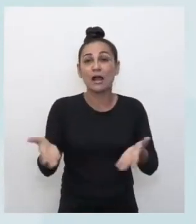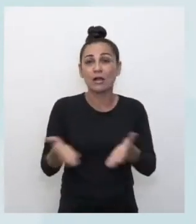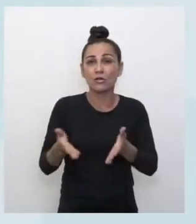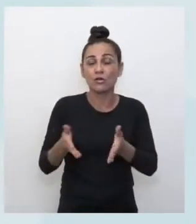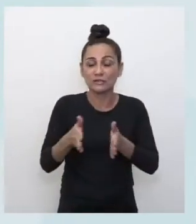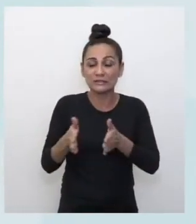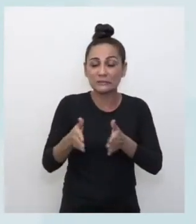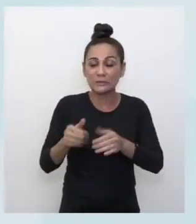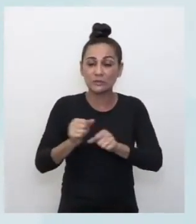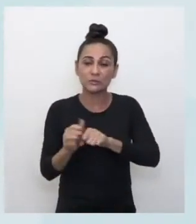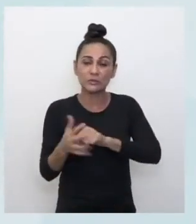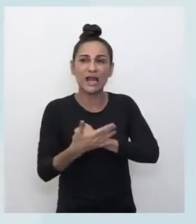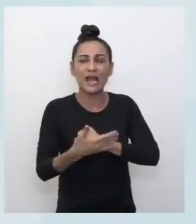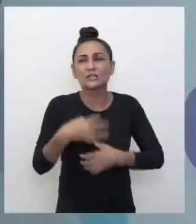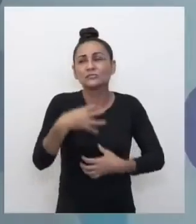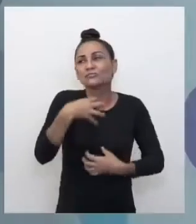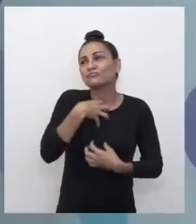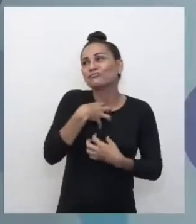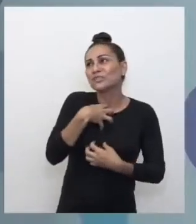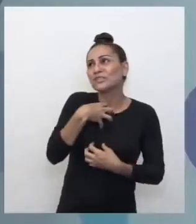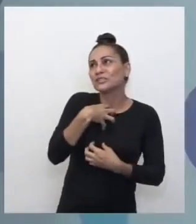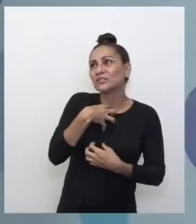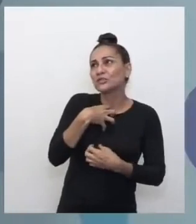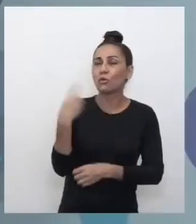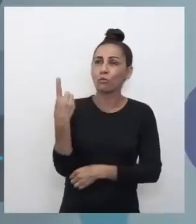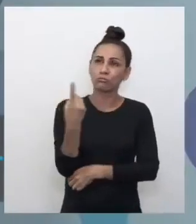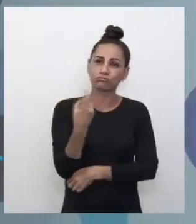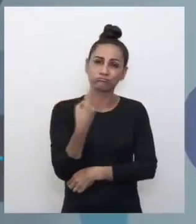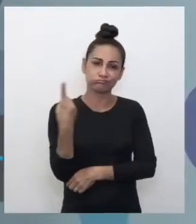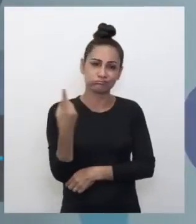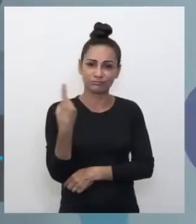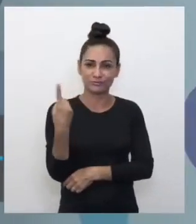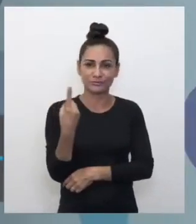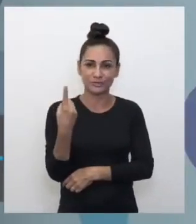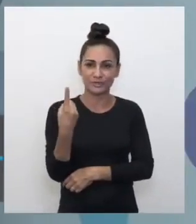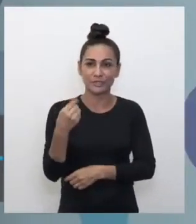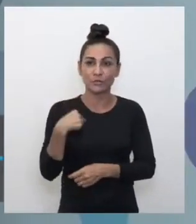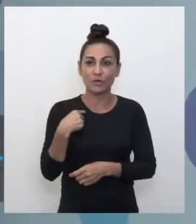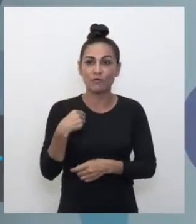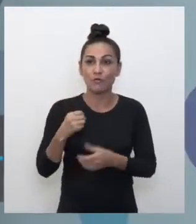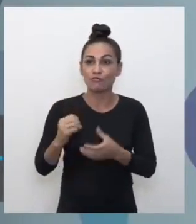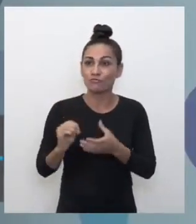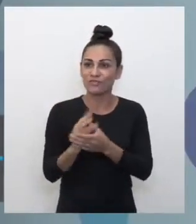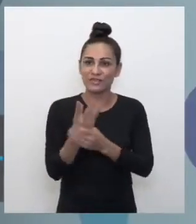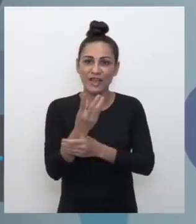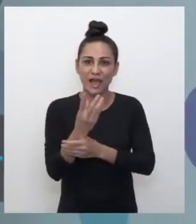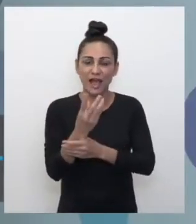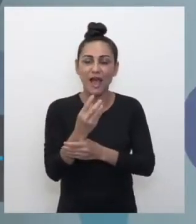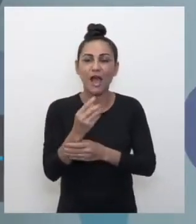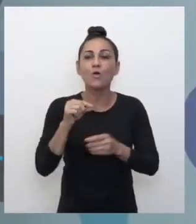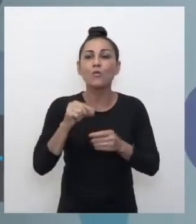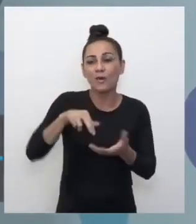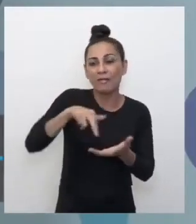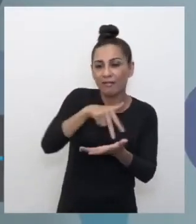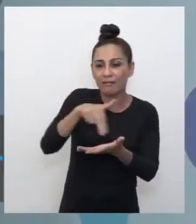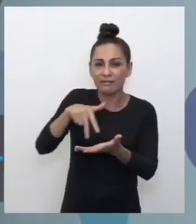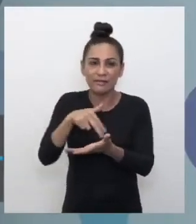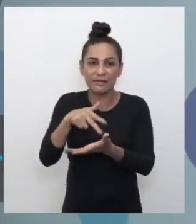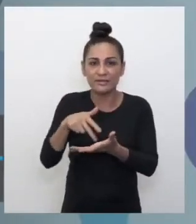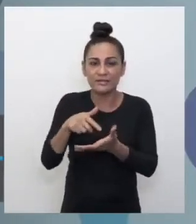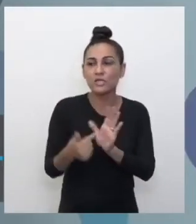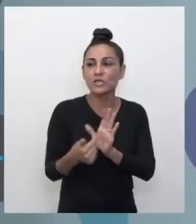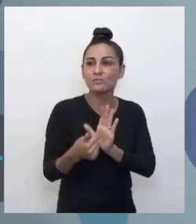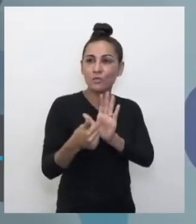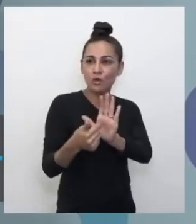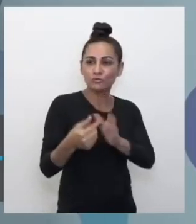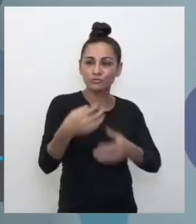supor, estou me sentindo sozinho por causa da pandemia. Então eu vou criar uma sequência de gestos, uma pequena coreografia que demonstre como eu